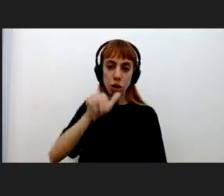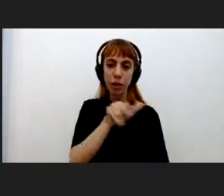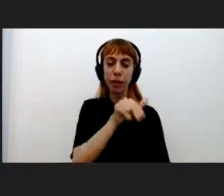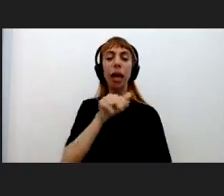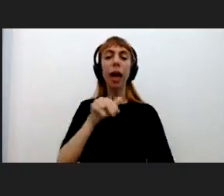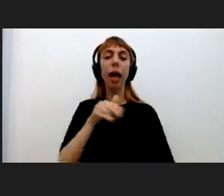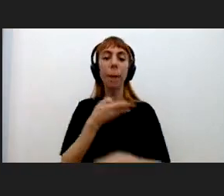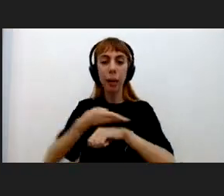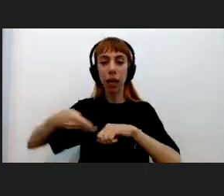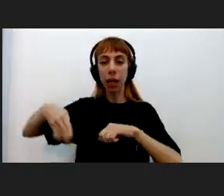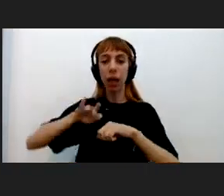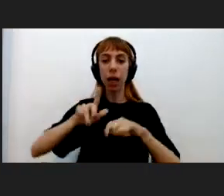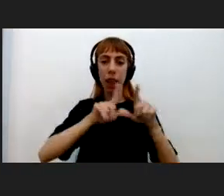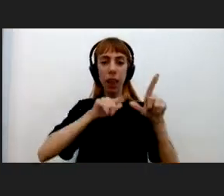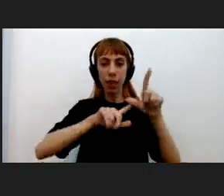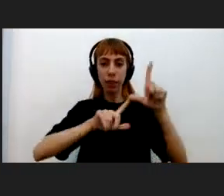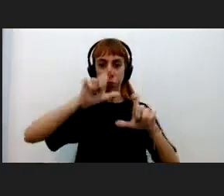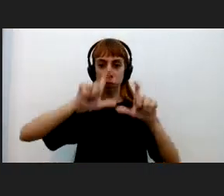assim: